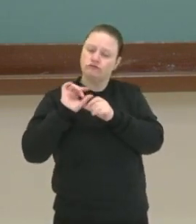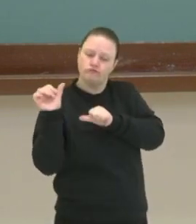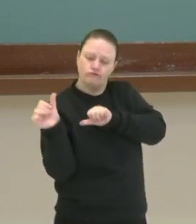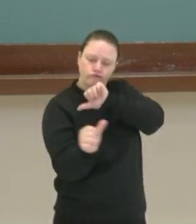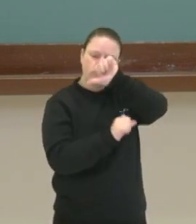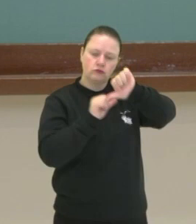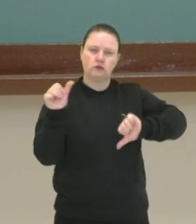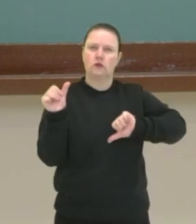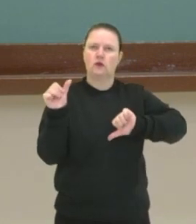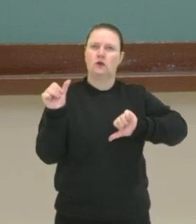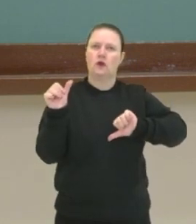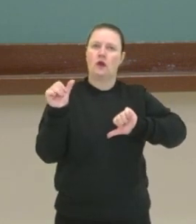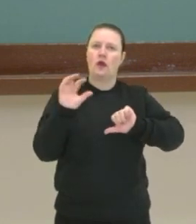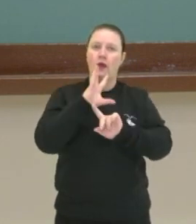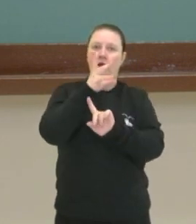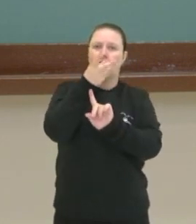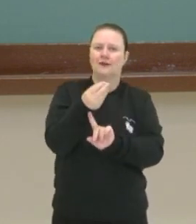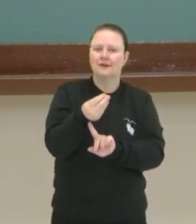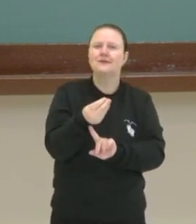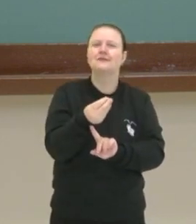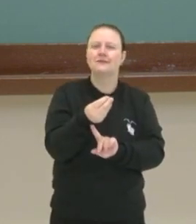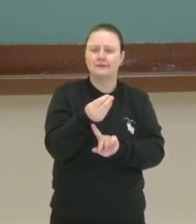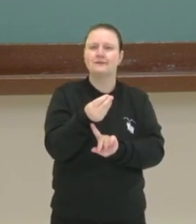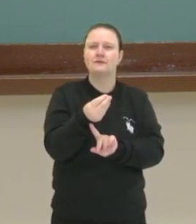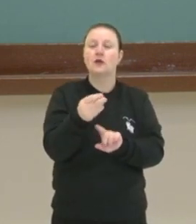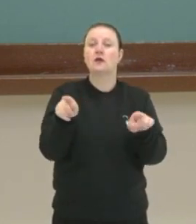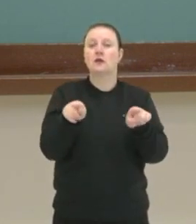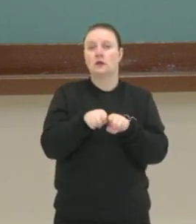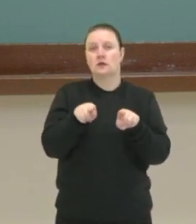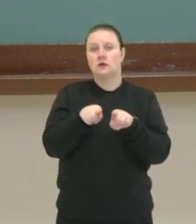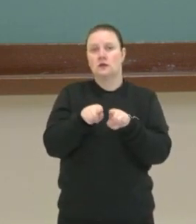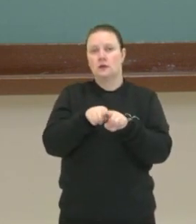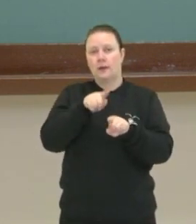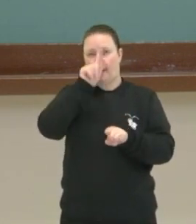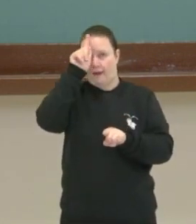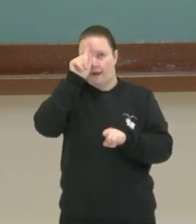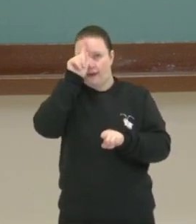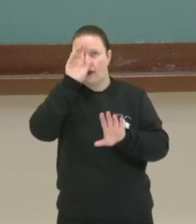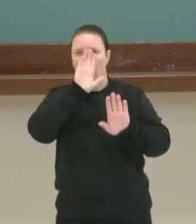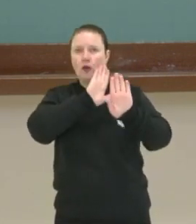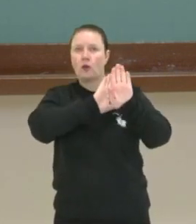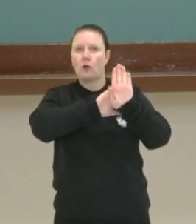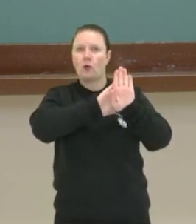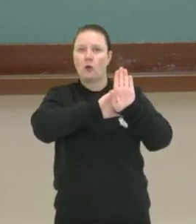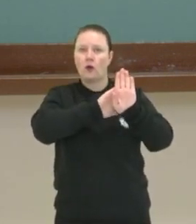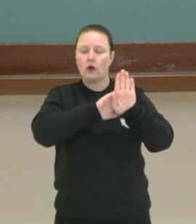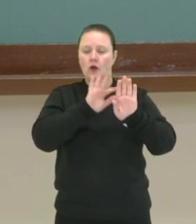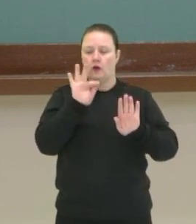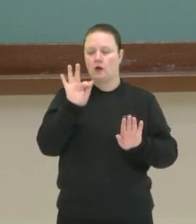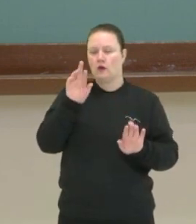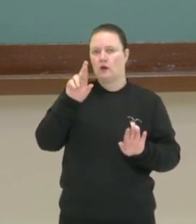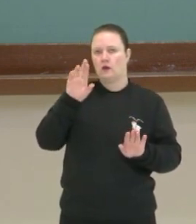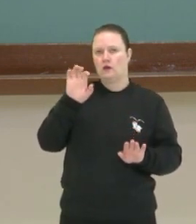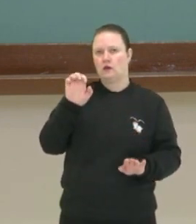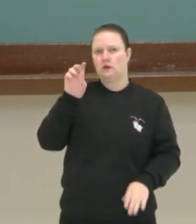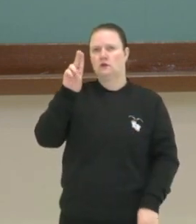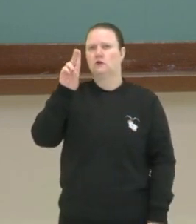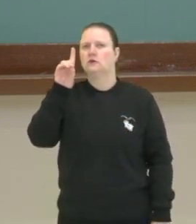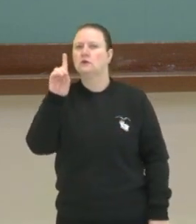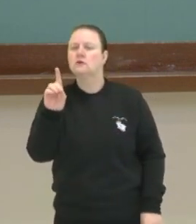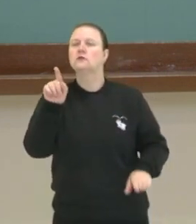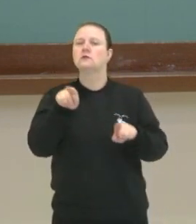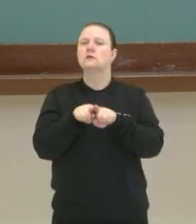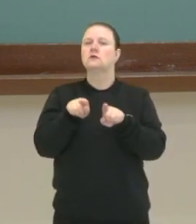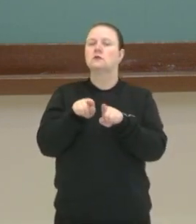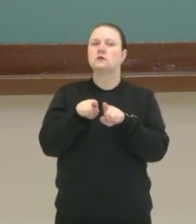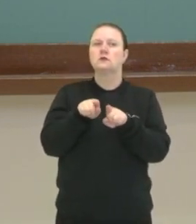arte. E isso foi implantado pelo dadaísmo. E, juntamente com essa ideia de Freud sobre essa coisa da inconsciência, juntando isso